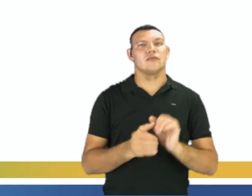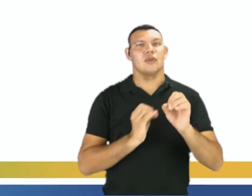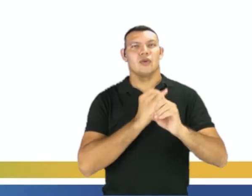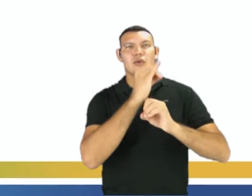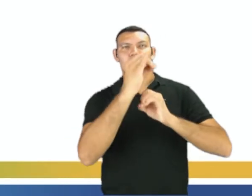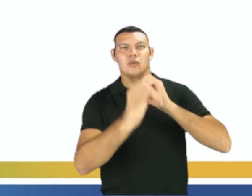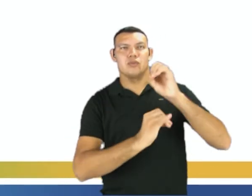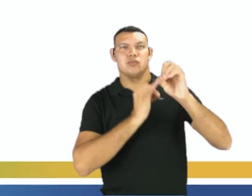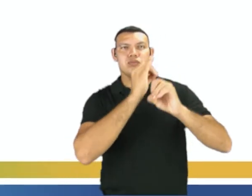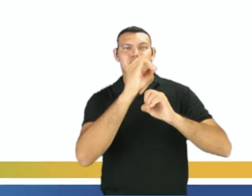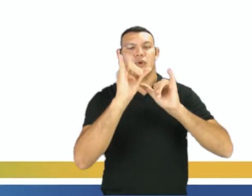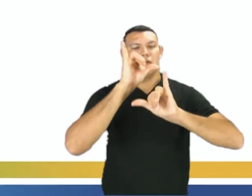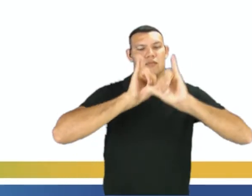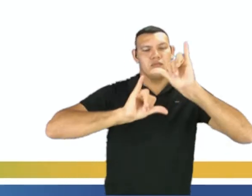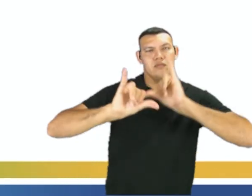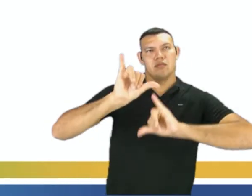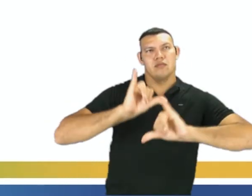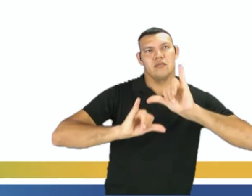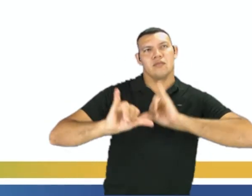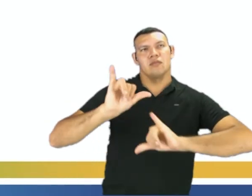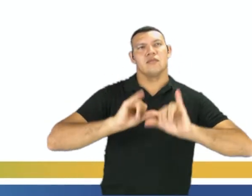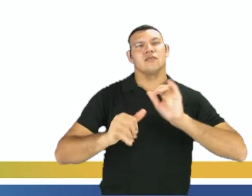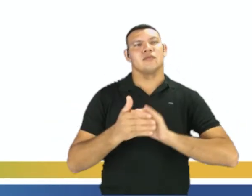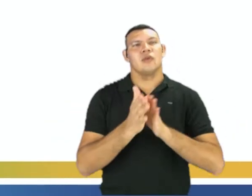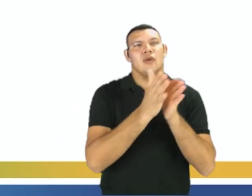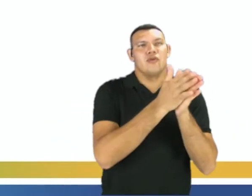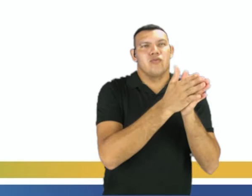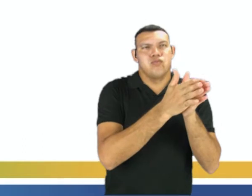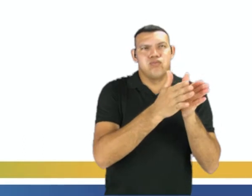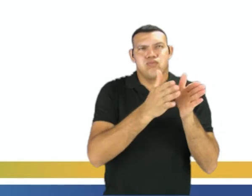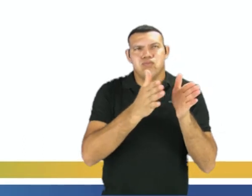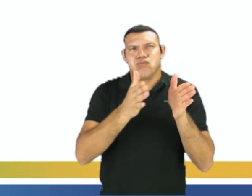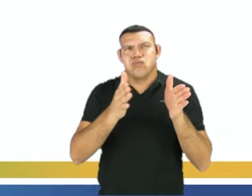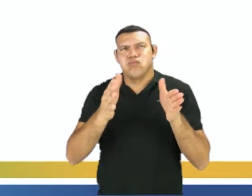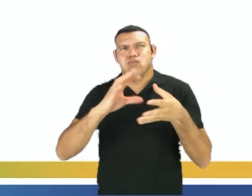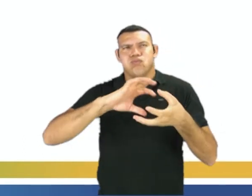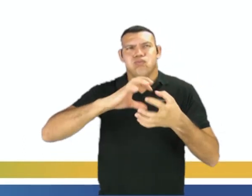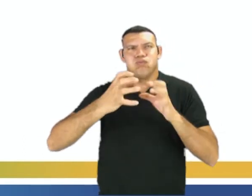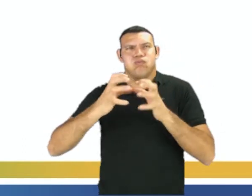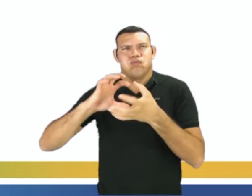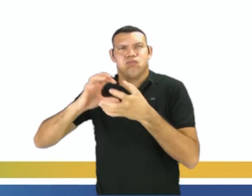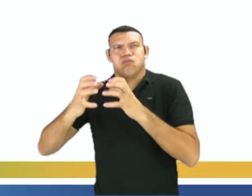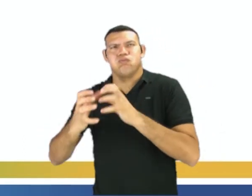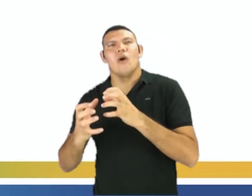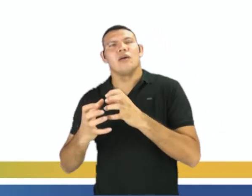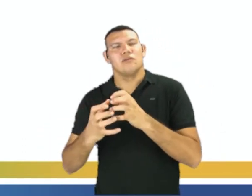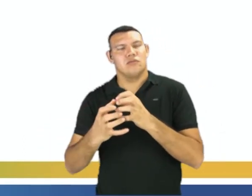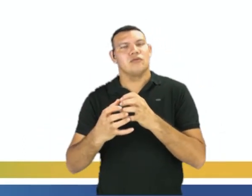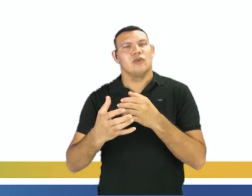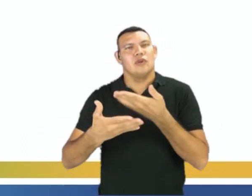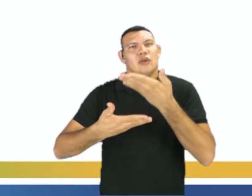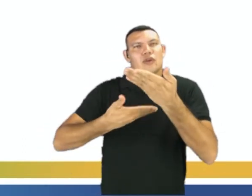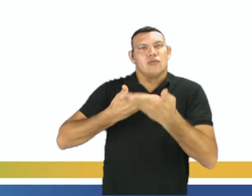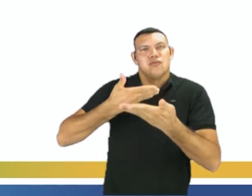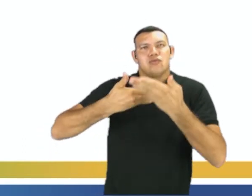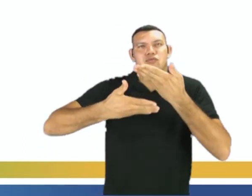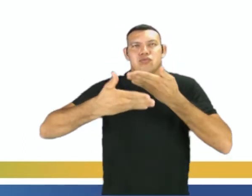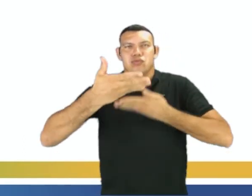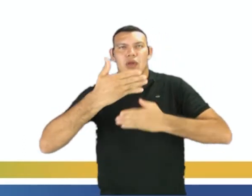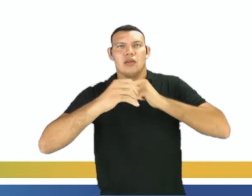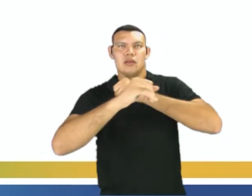nós temos aqui, nesse processo, a água ela age tanto como ácido, doando